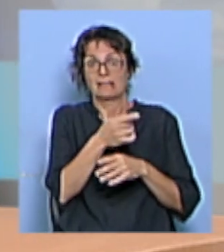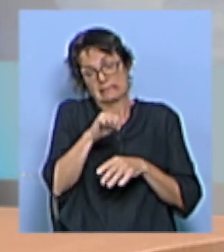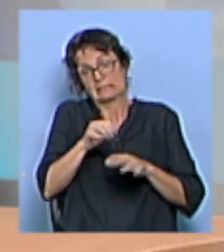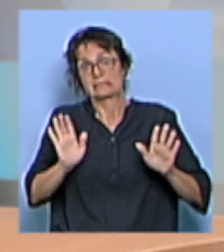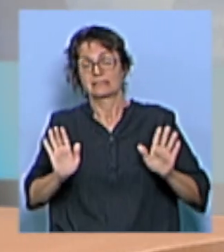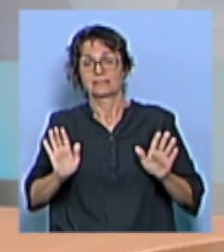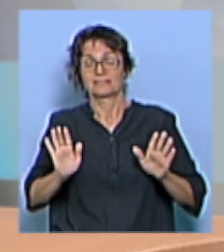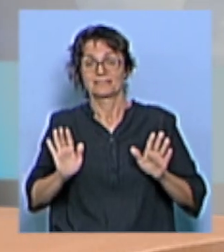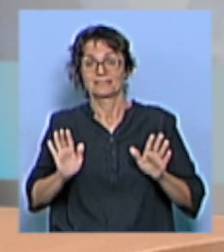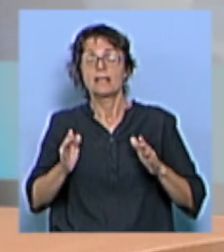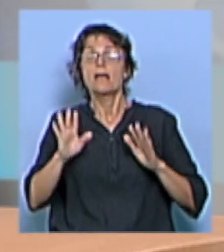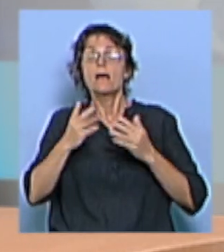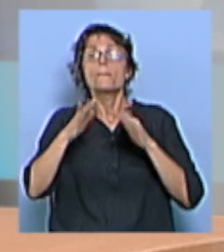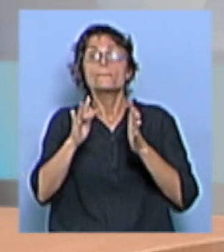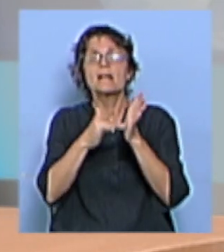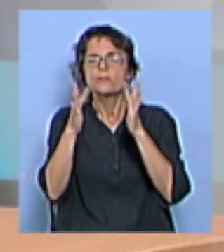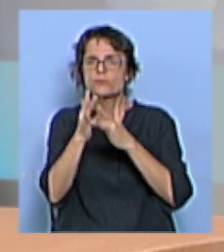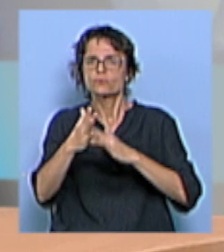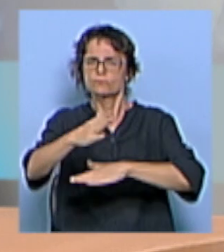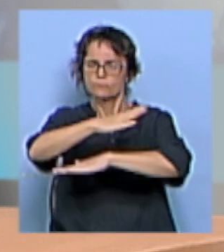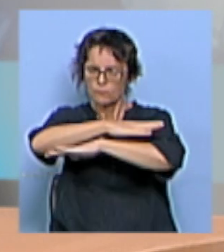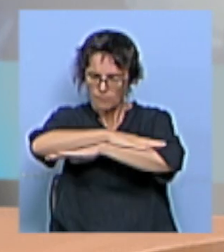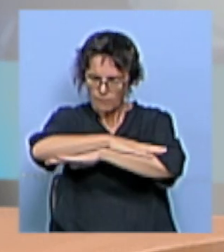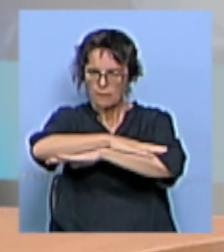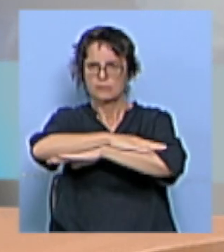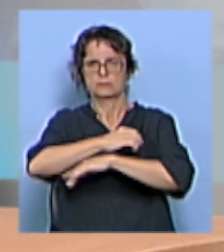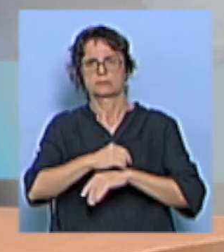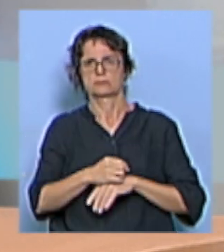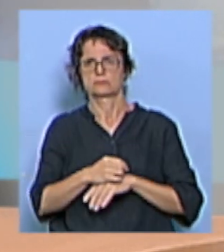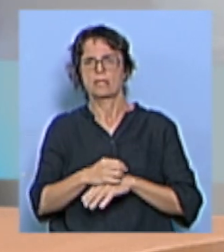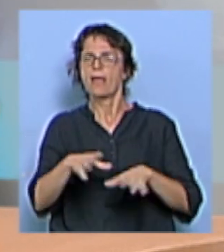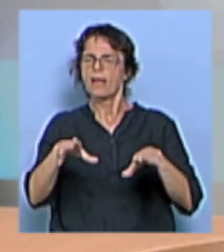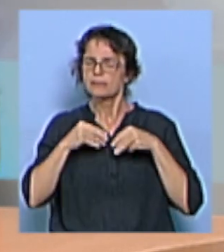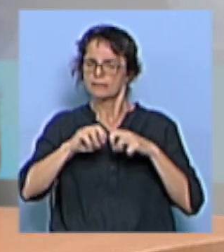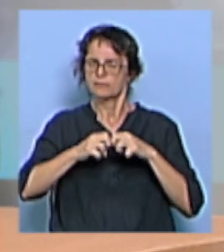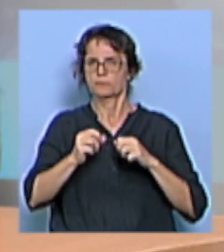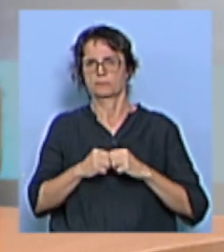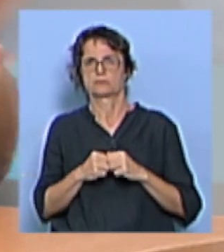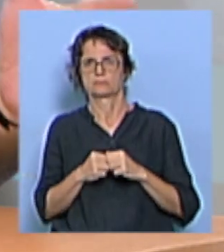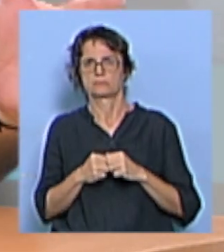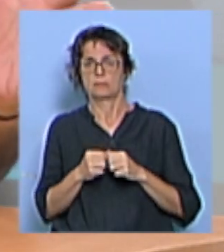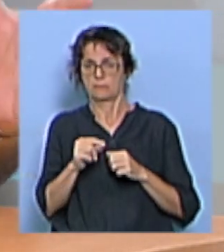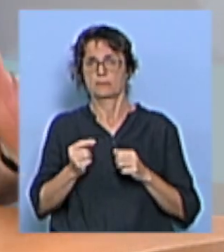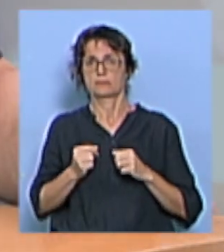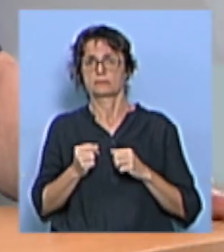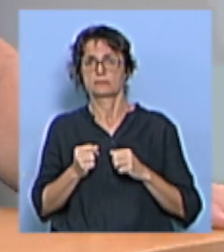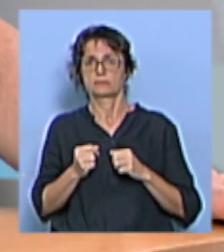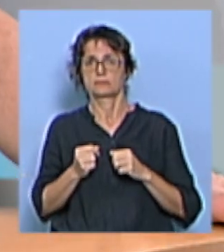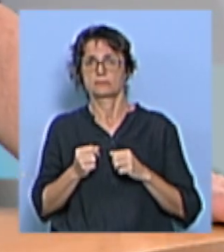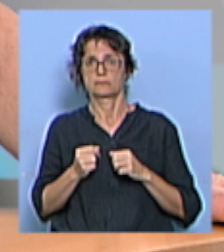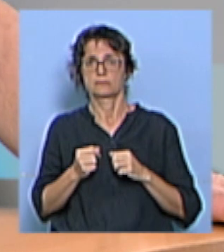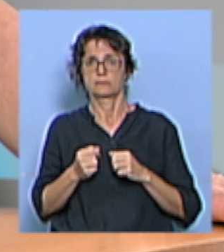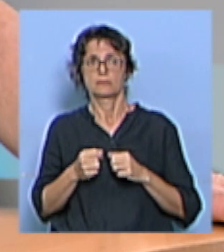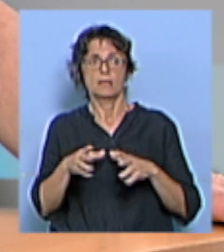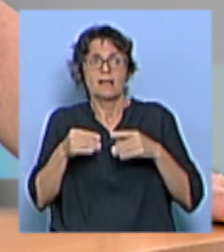ele, por fidelidade, por coerência, não foge aos problemas e por isso aceita estas circunstâncias. Aliás,